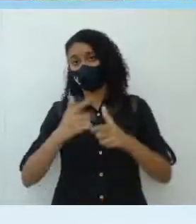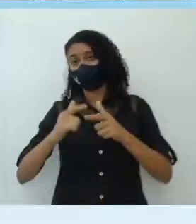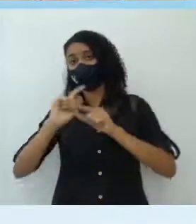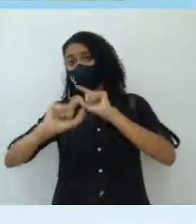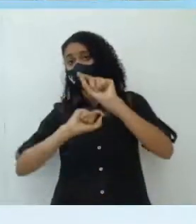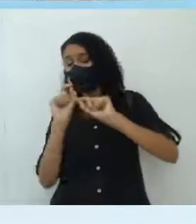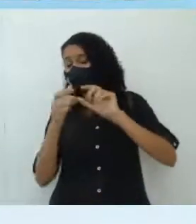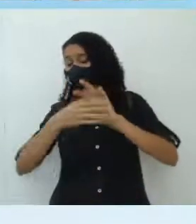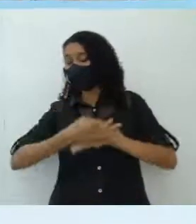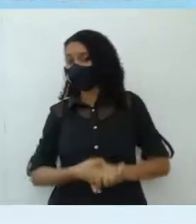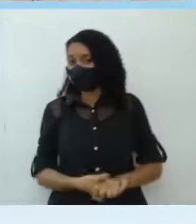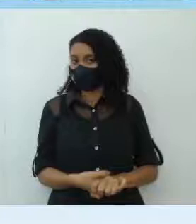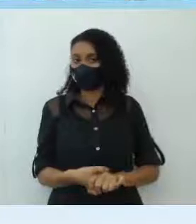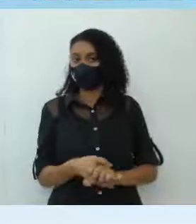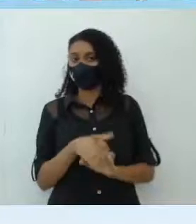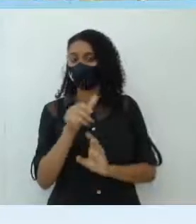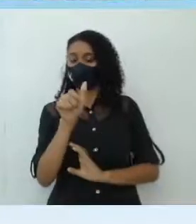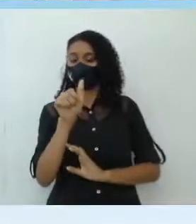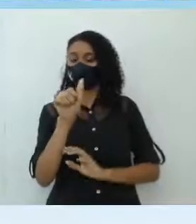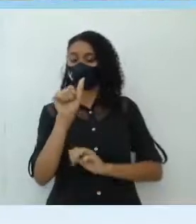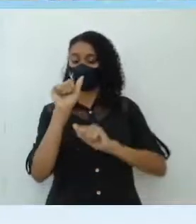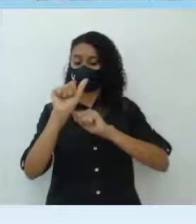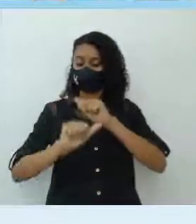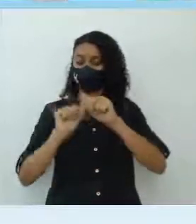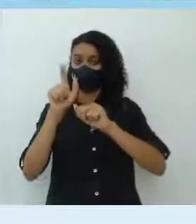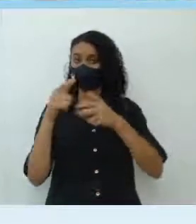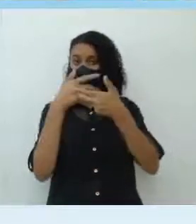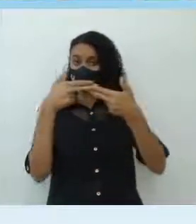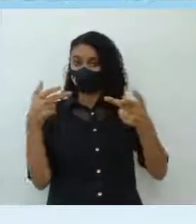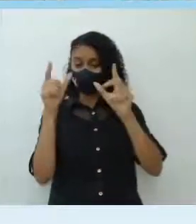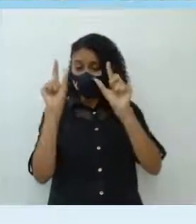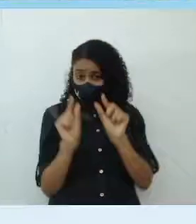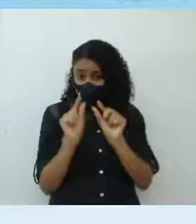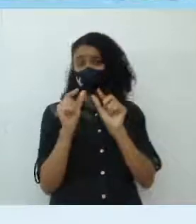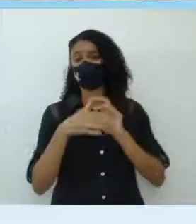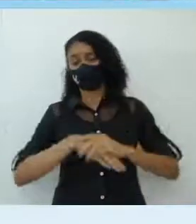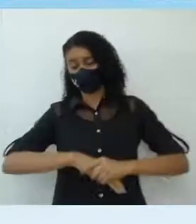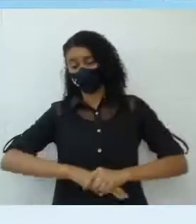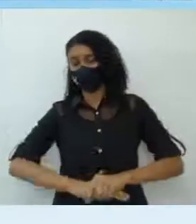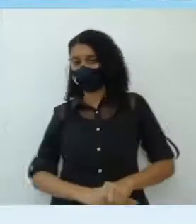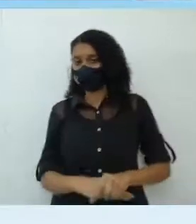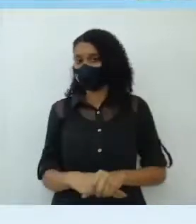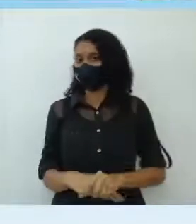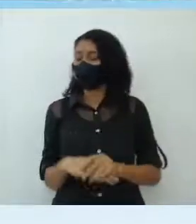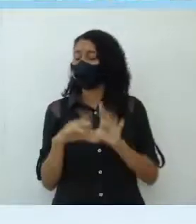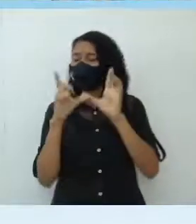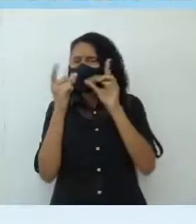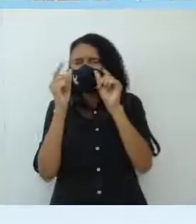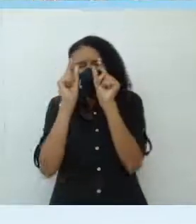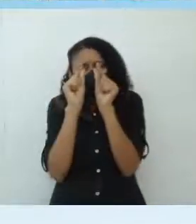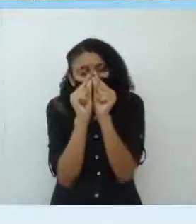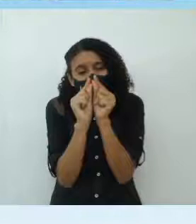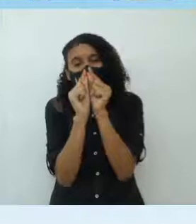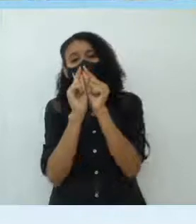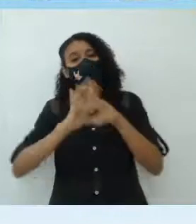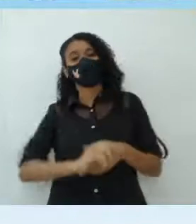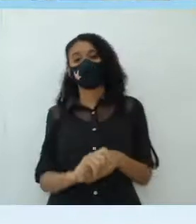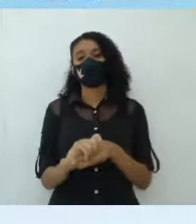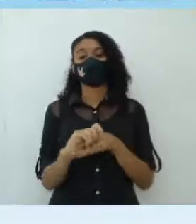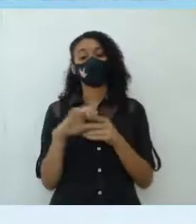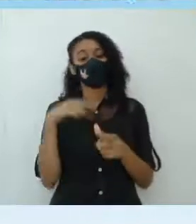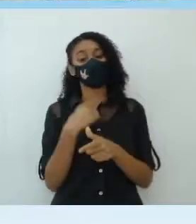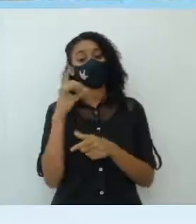problema é que átomos são coisas tão pequenas, mas tão pequenas, que a gente